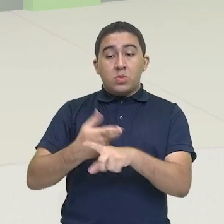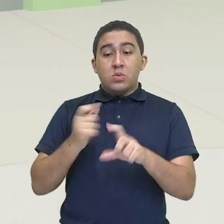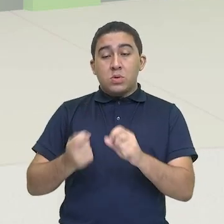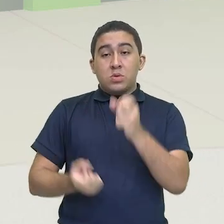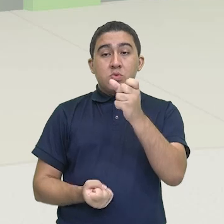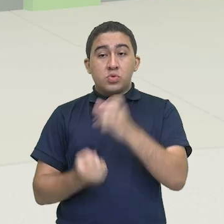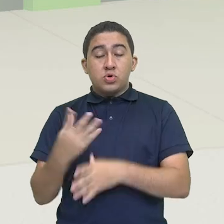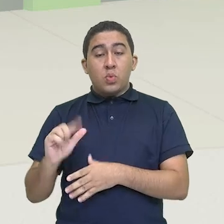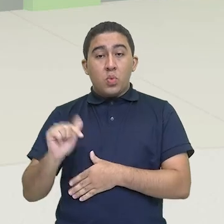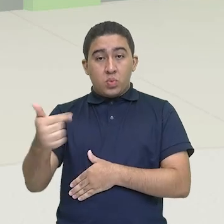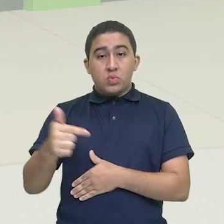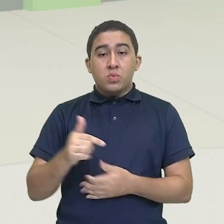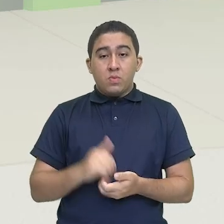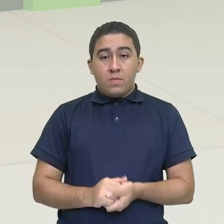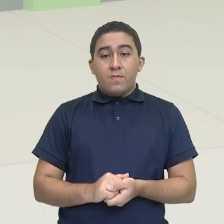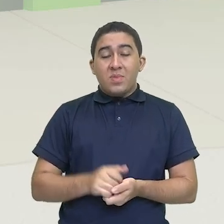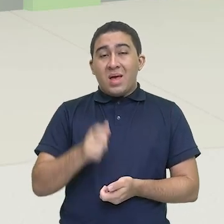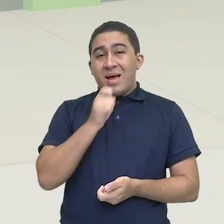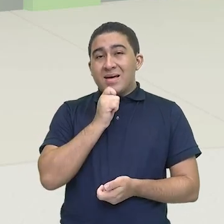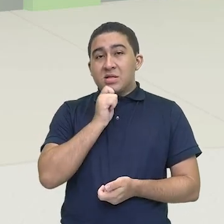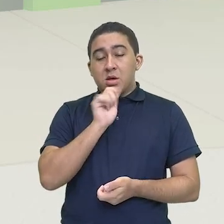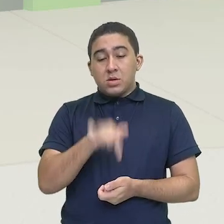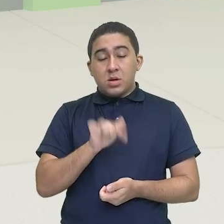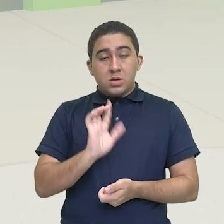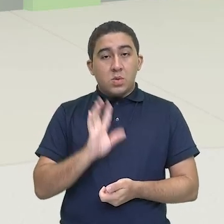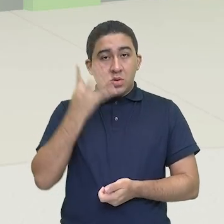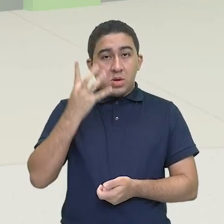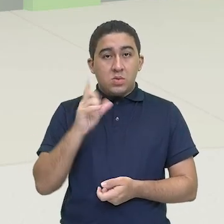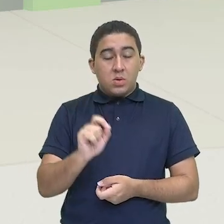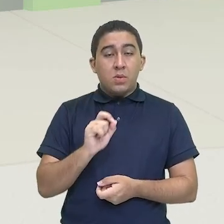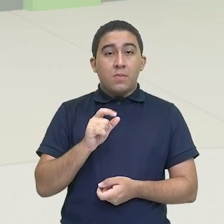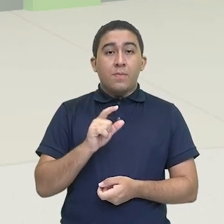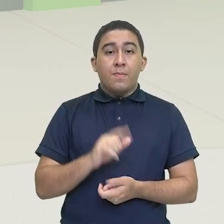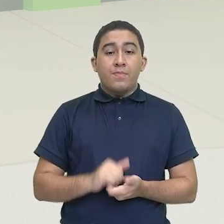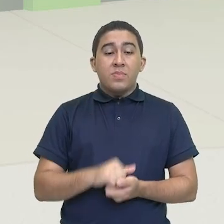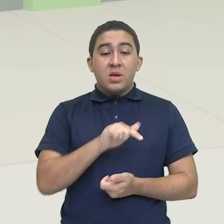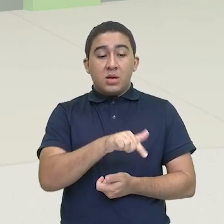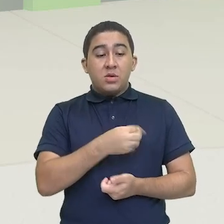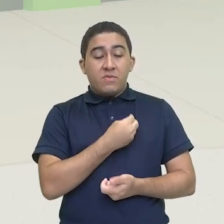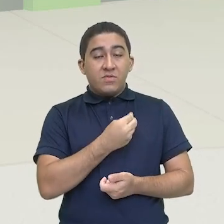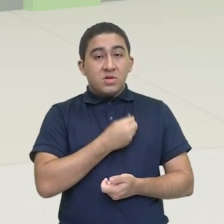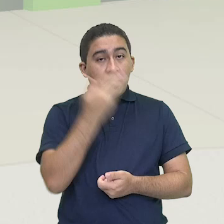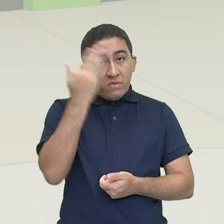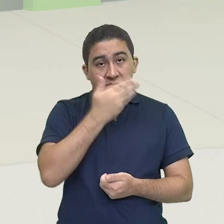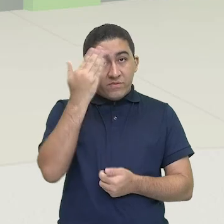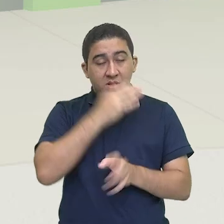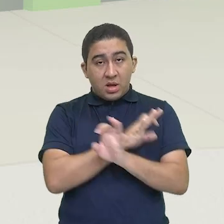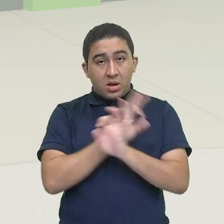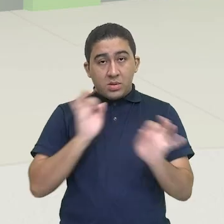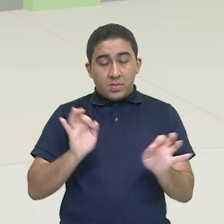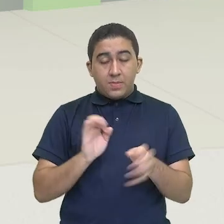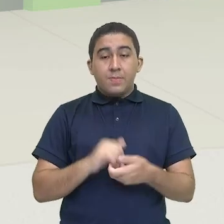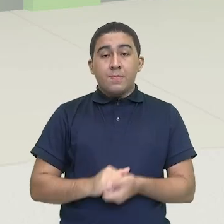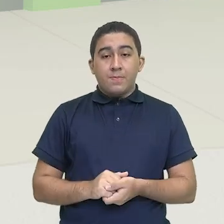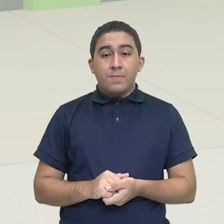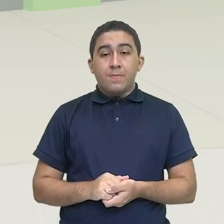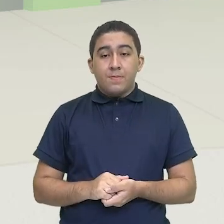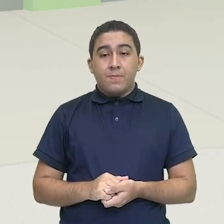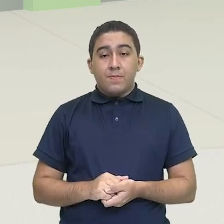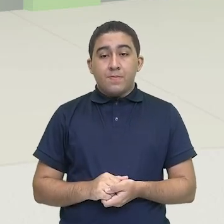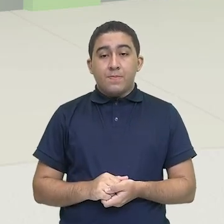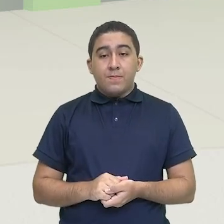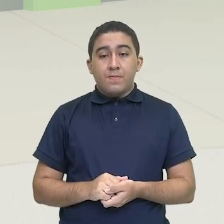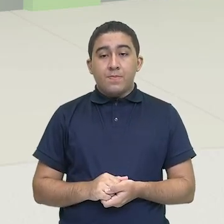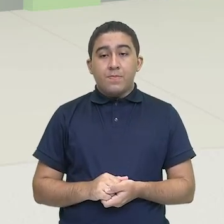gerar outro, mesmo que neste caso os micro-organismos eram invisíveis a olho nu. Então,